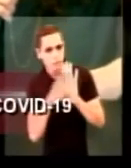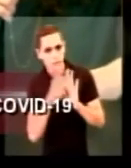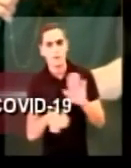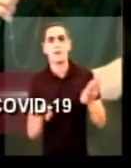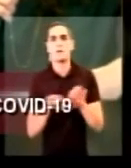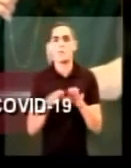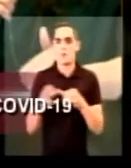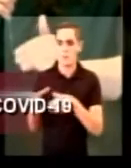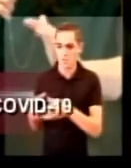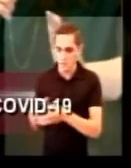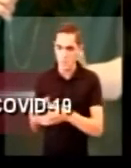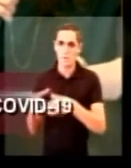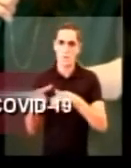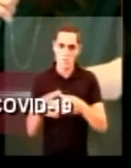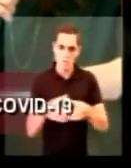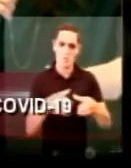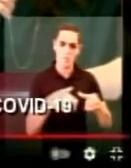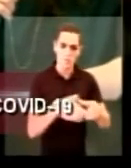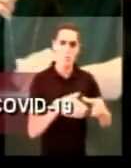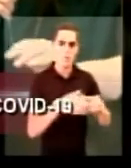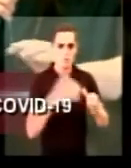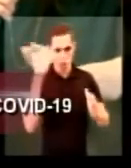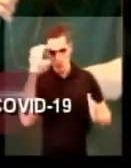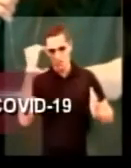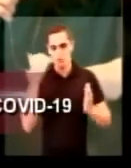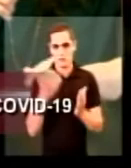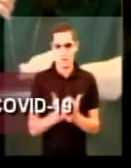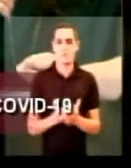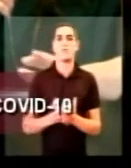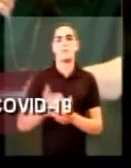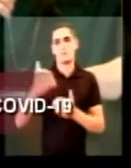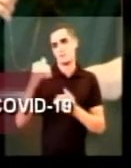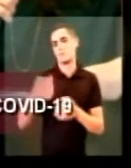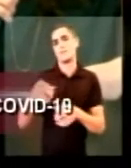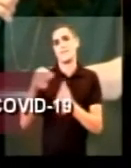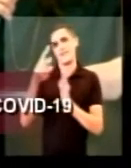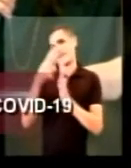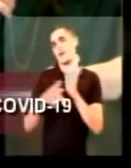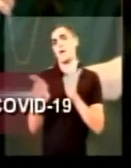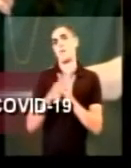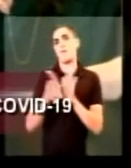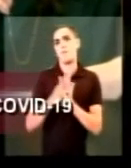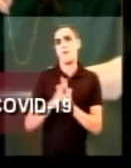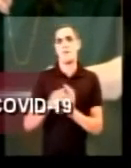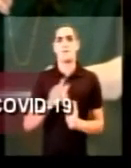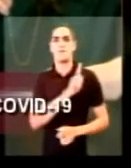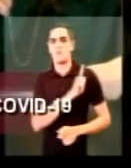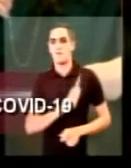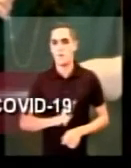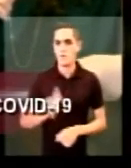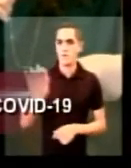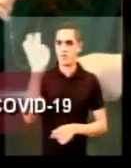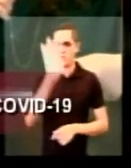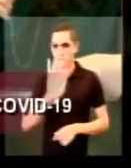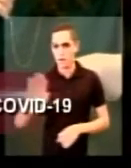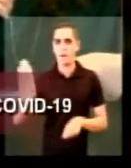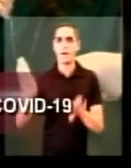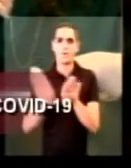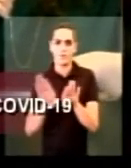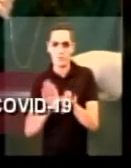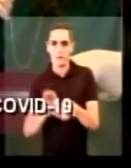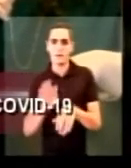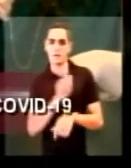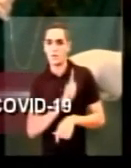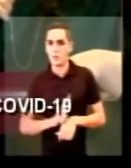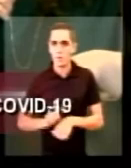serão propostos pelos entes federados, governo do estado, governo federal. E o objetivo específico aqui, dentro